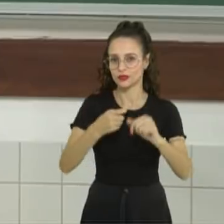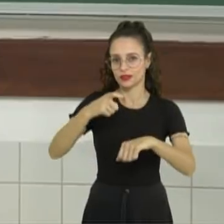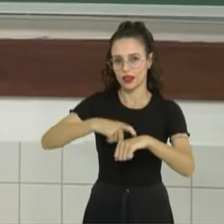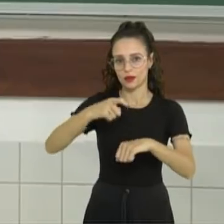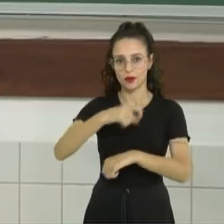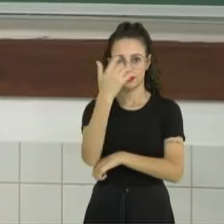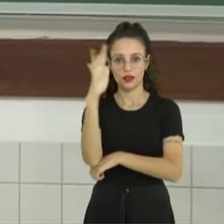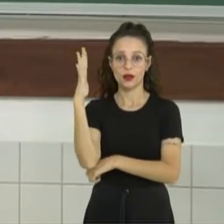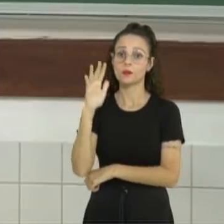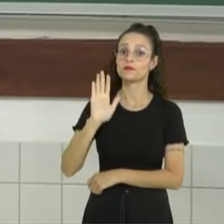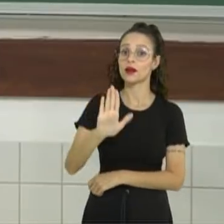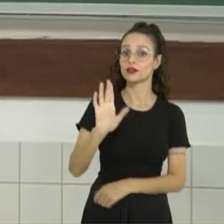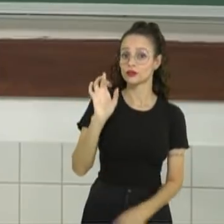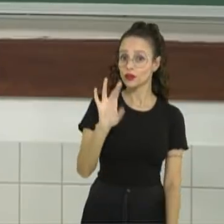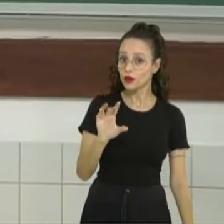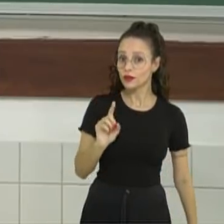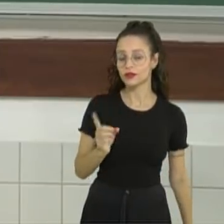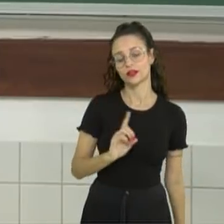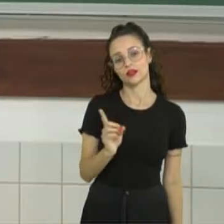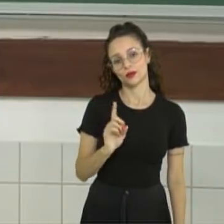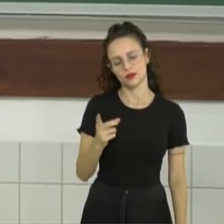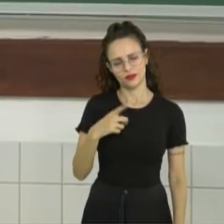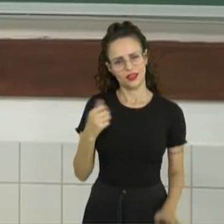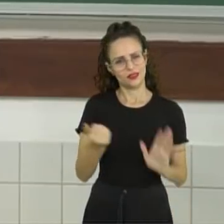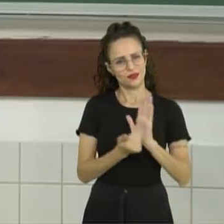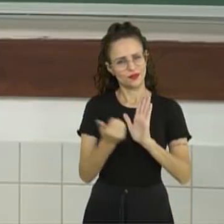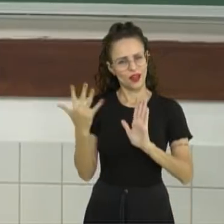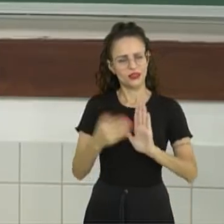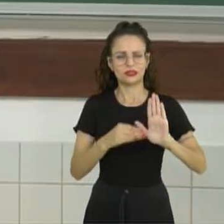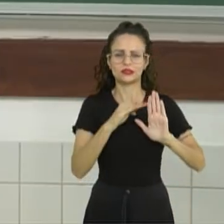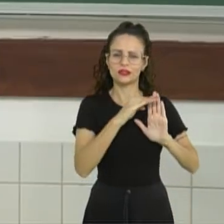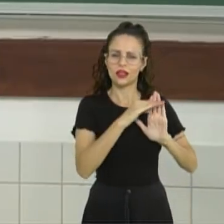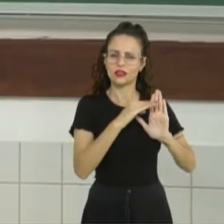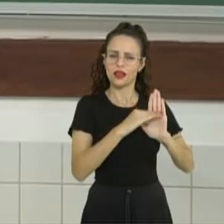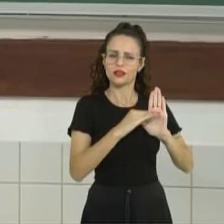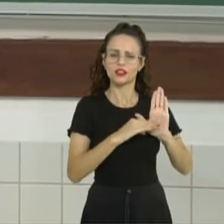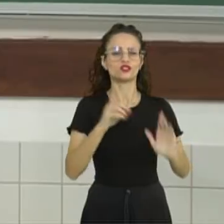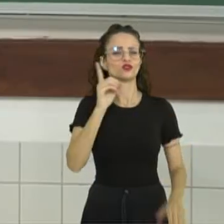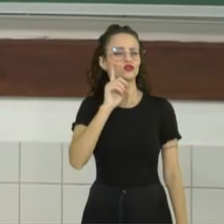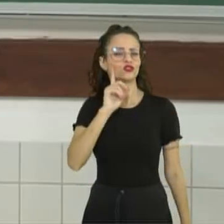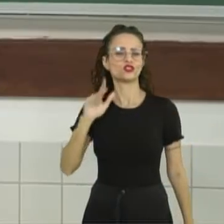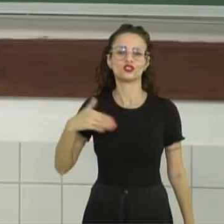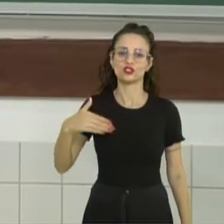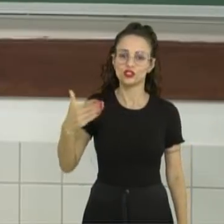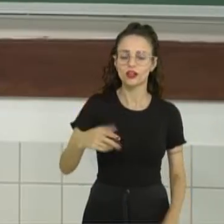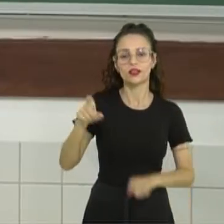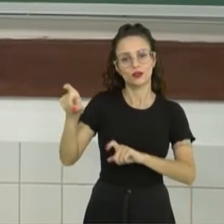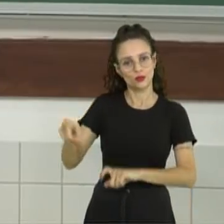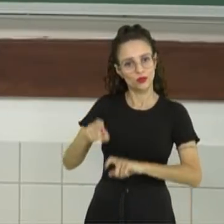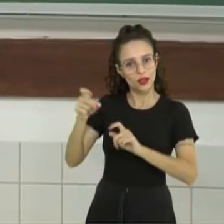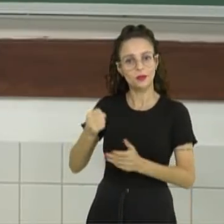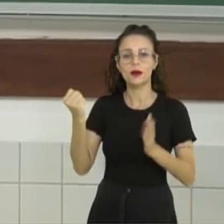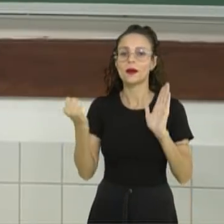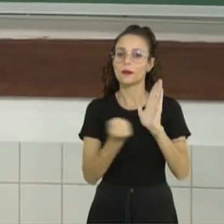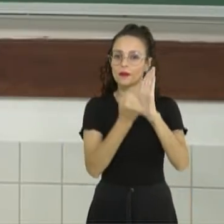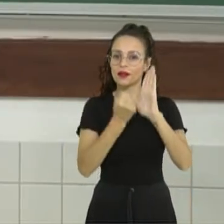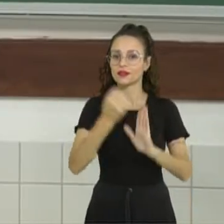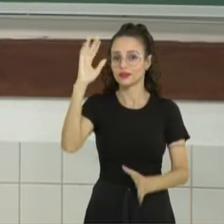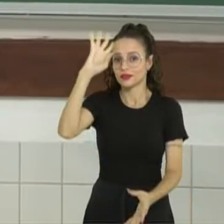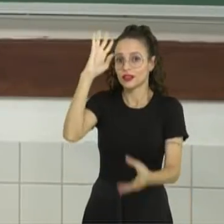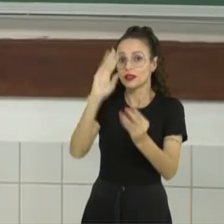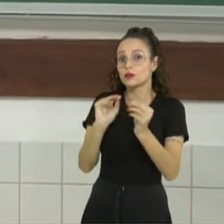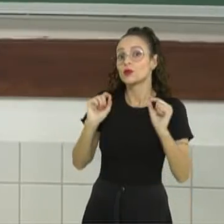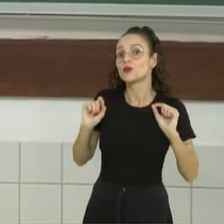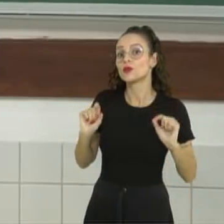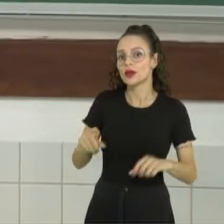da natureza. Mas não é somente. Várias tarefas cotidianas do campo marcam o que entendemos como o tempo da